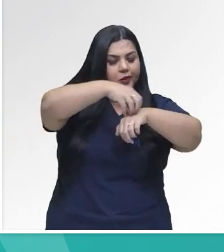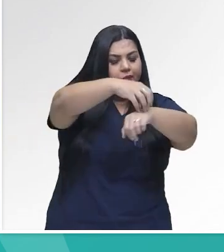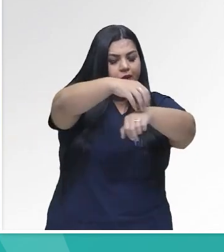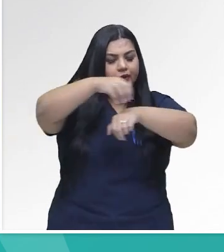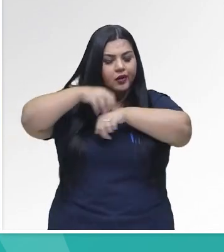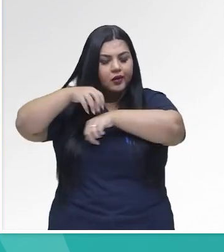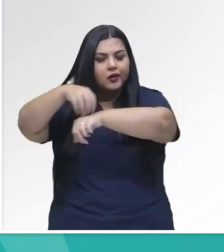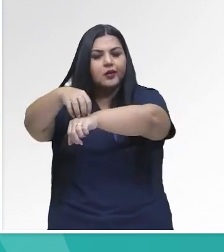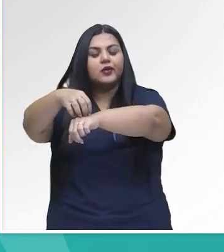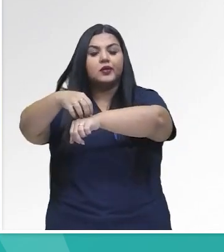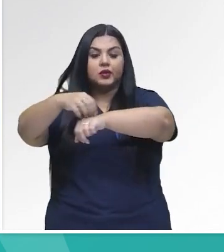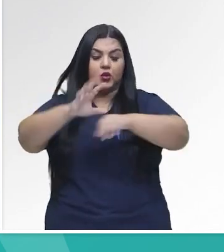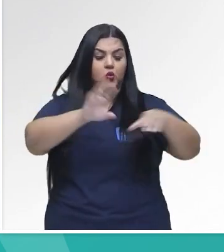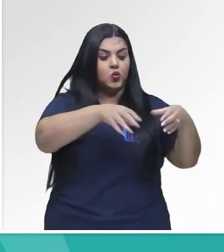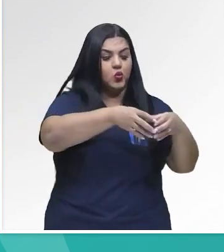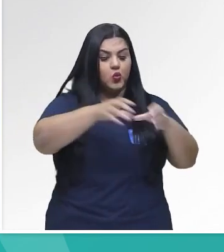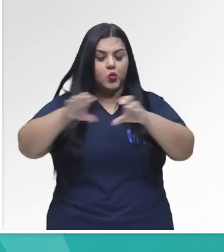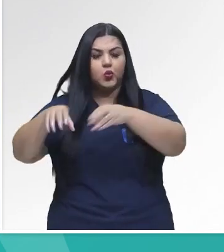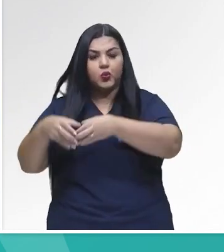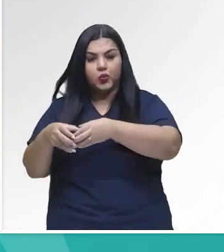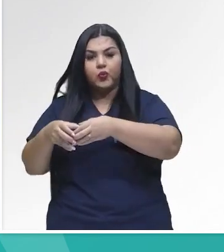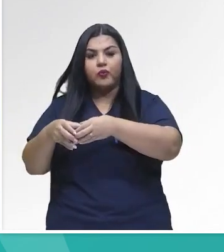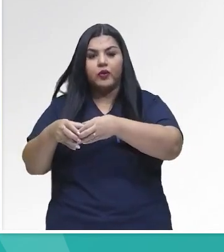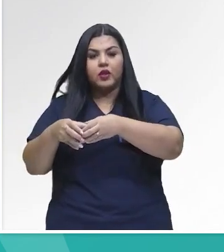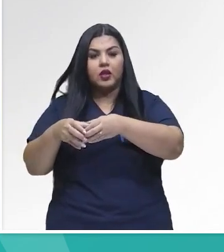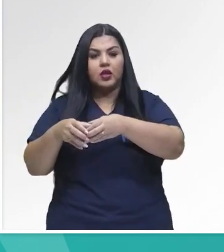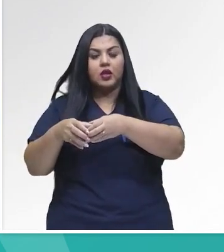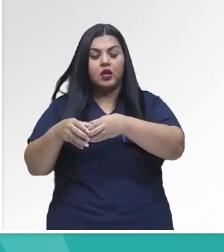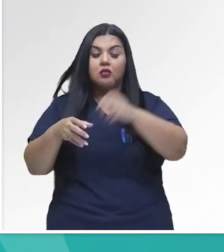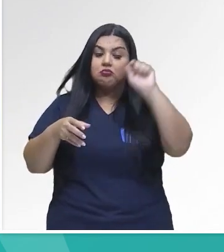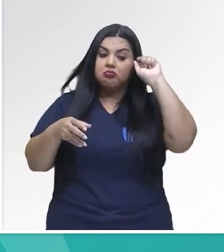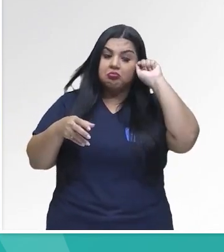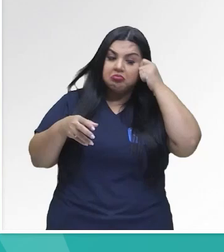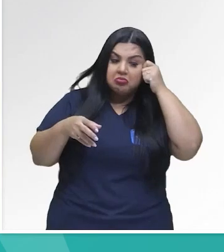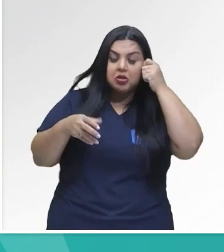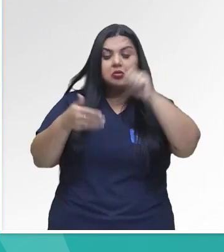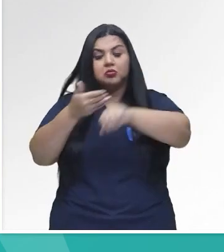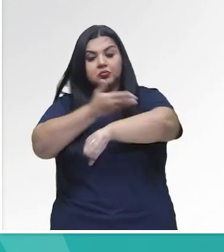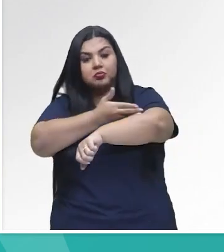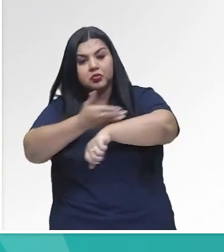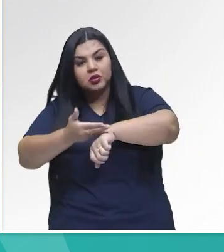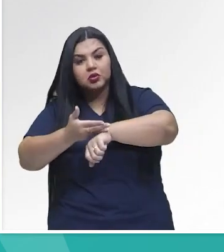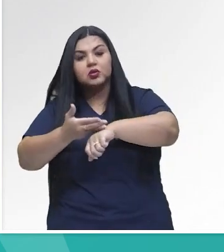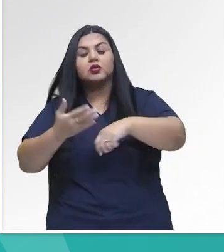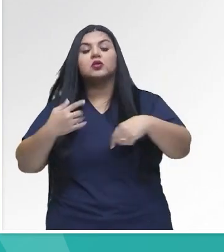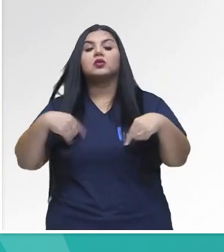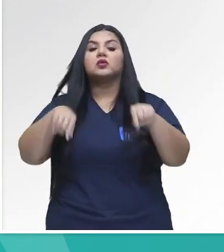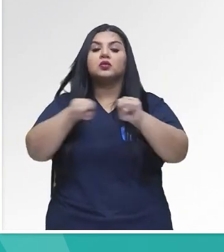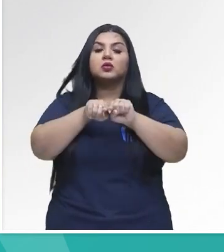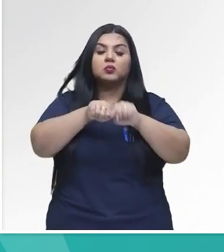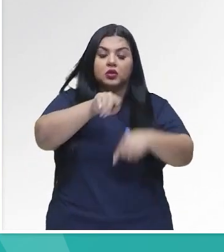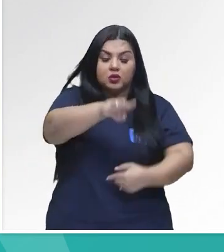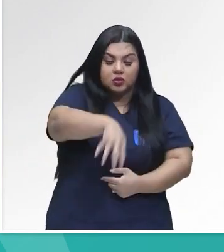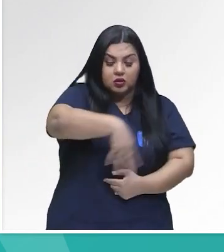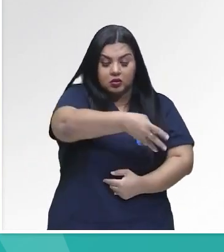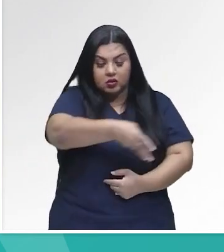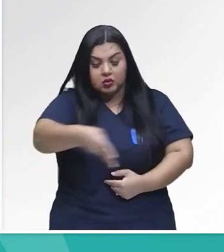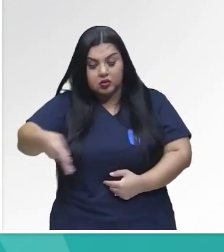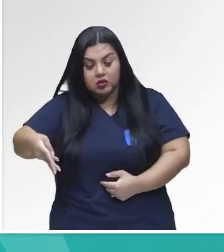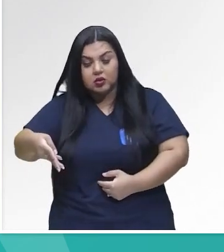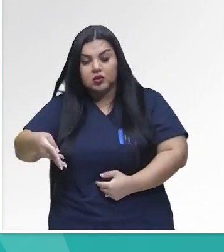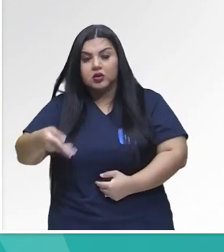2 exércitos, peças negras e peças brancas, em um tabuleiro, jogada em um tabuleiro